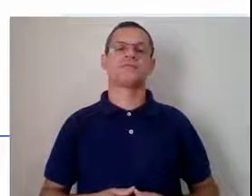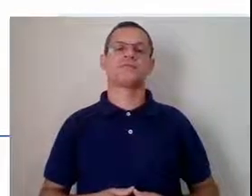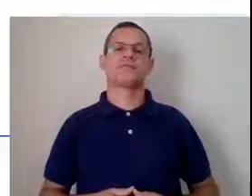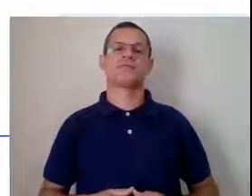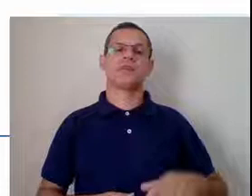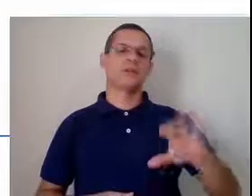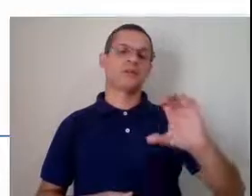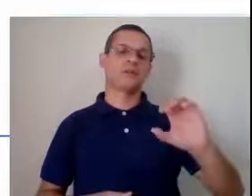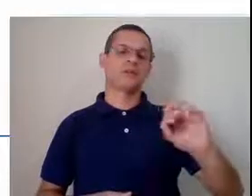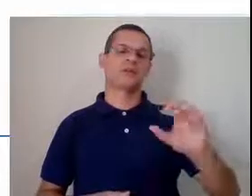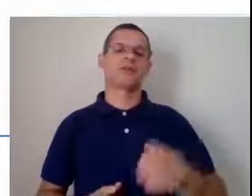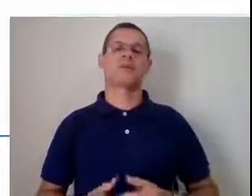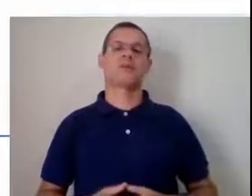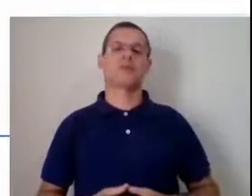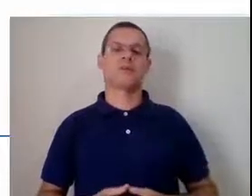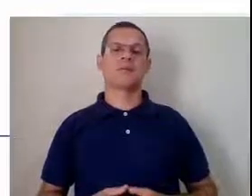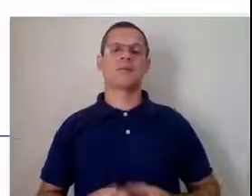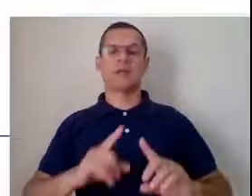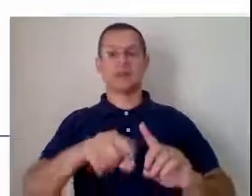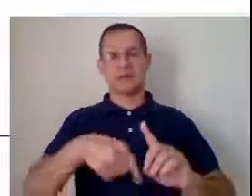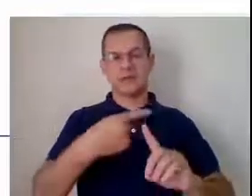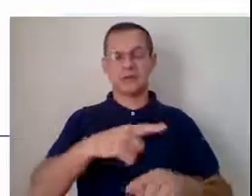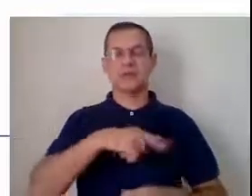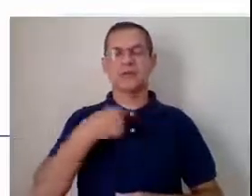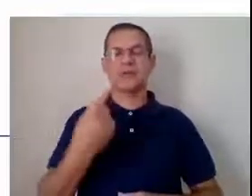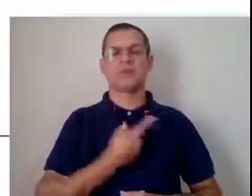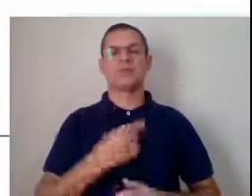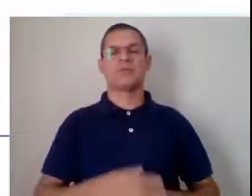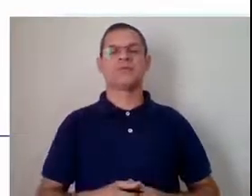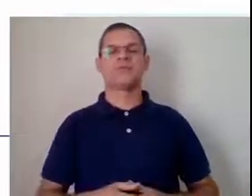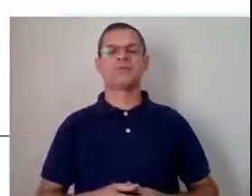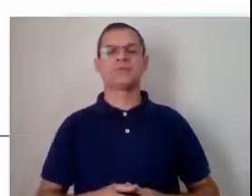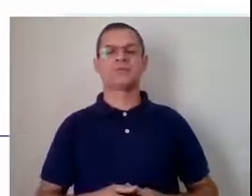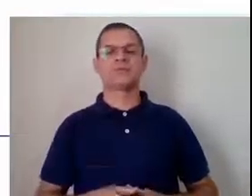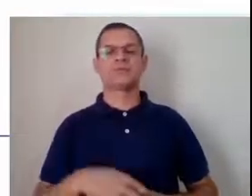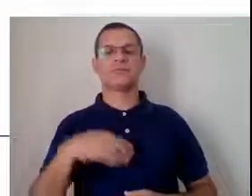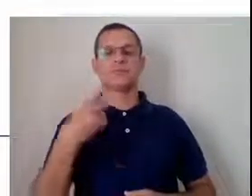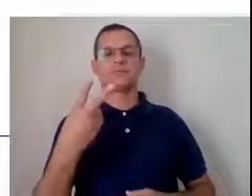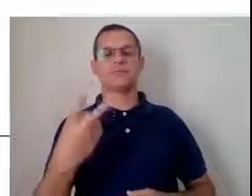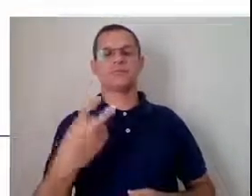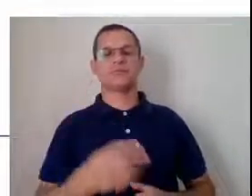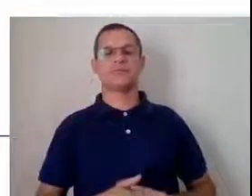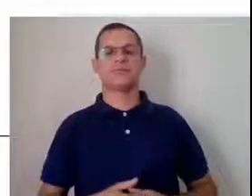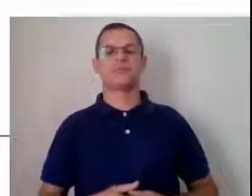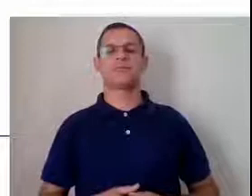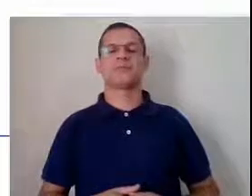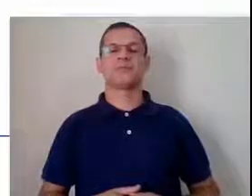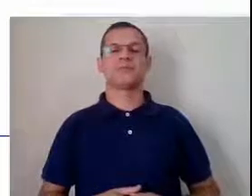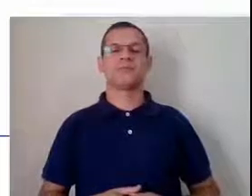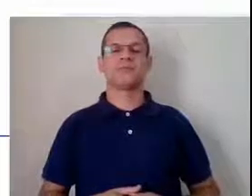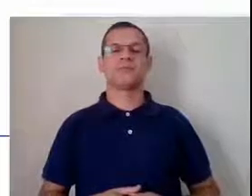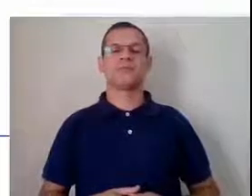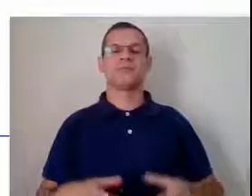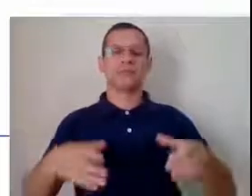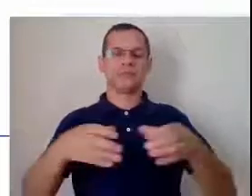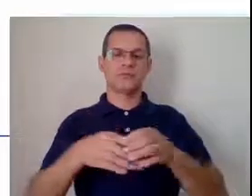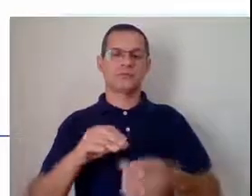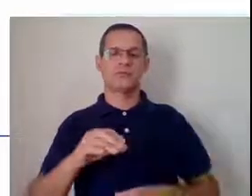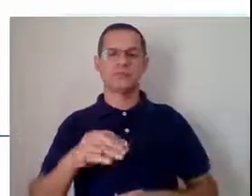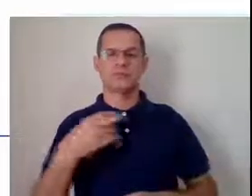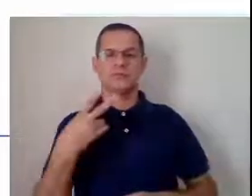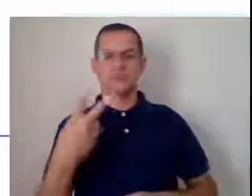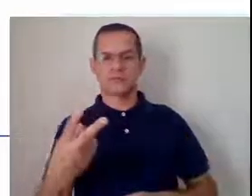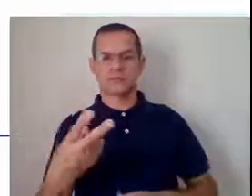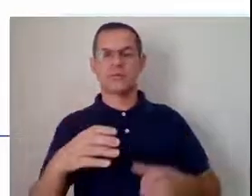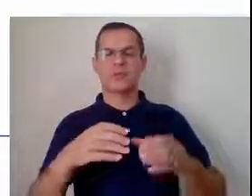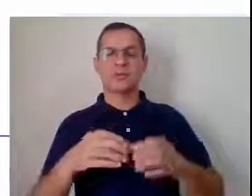o 0, depois nós temos o 2, tá? Conjunto 2,